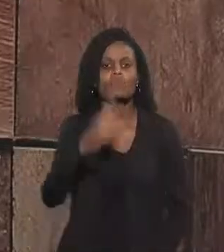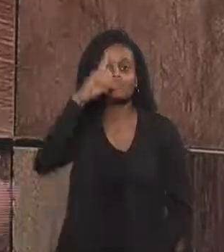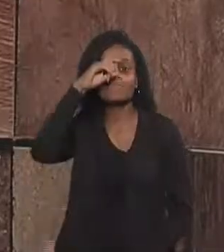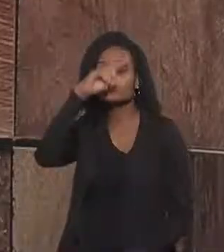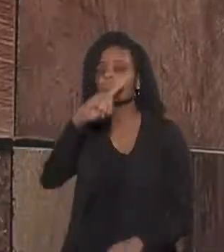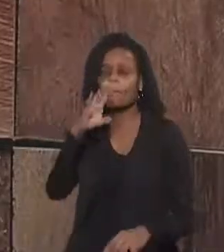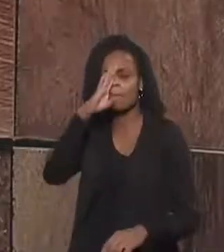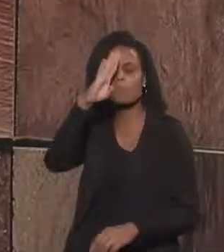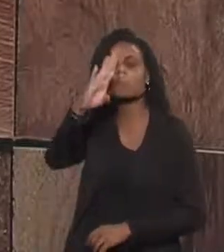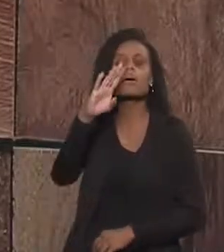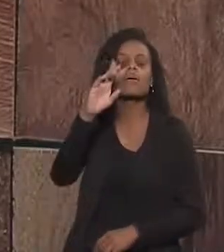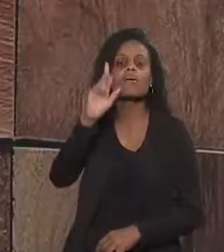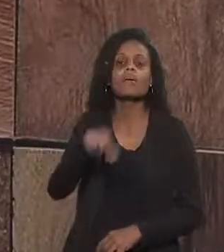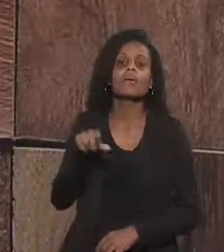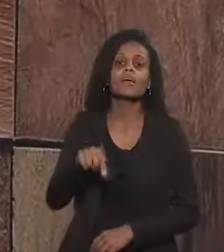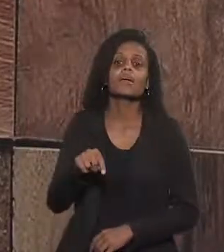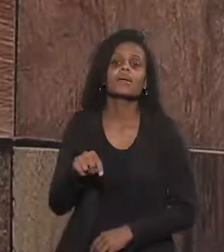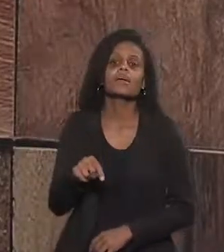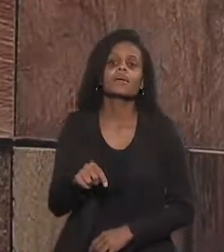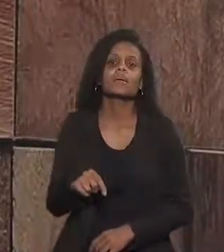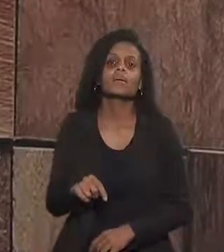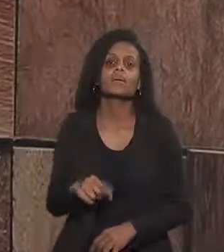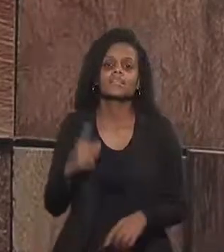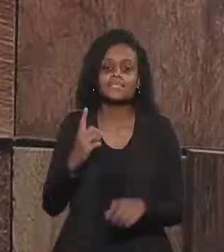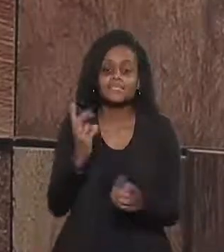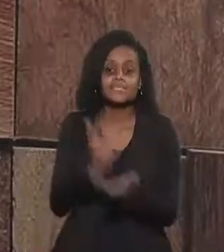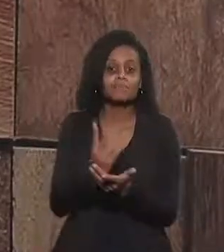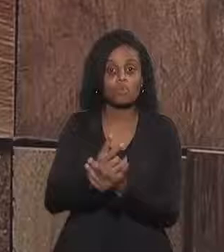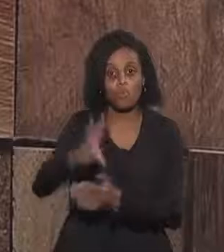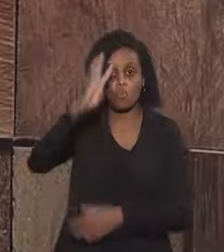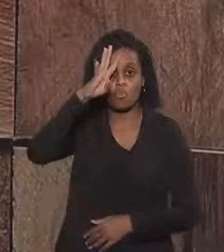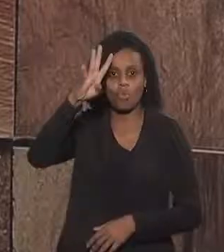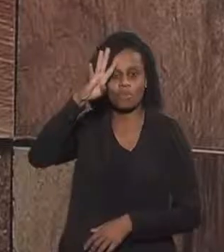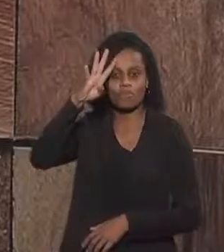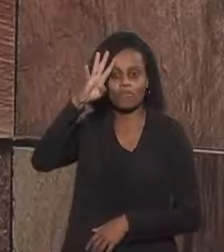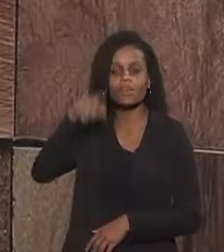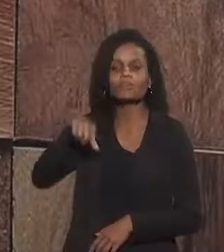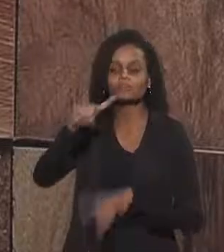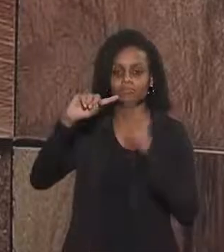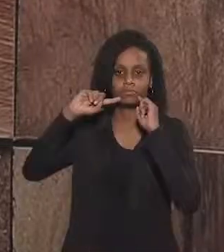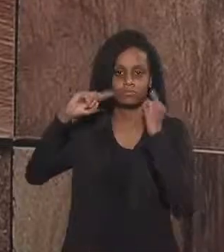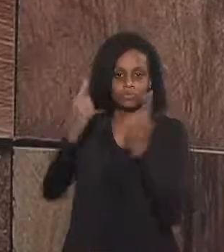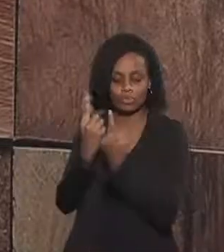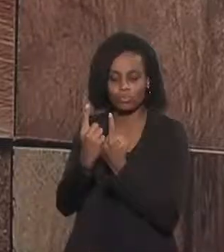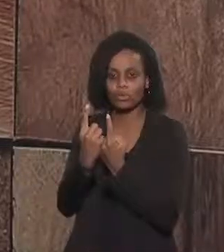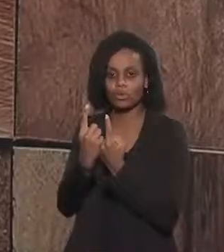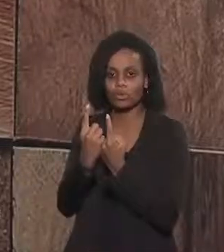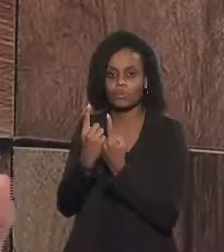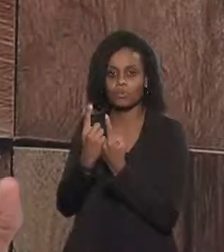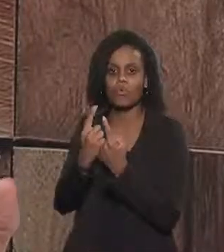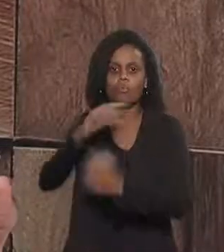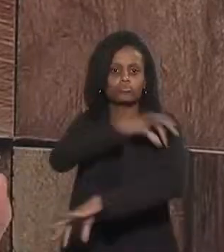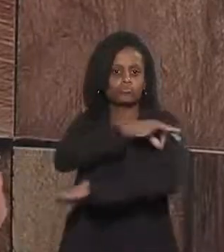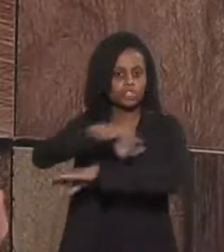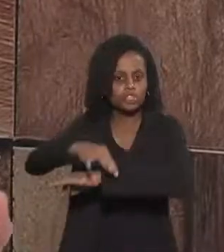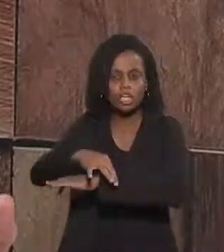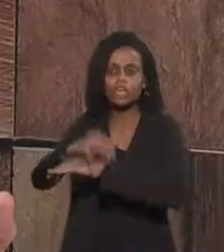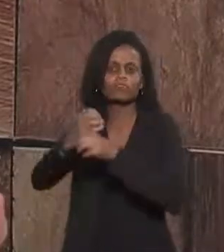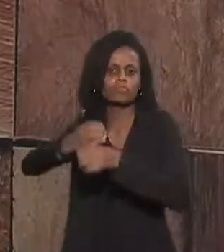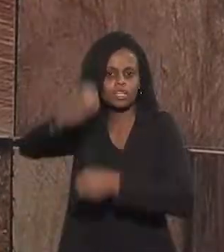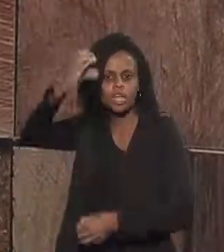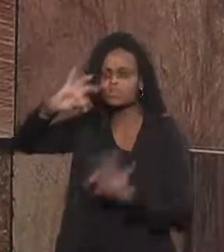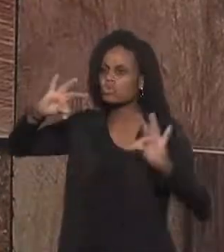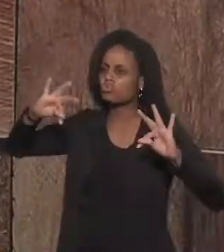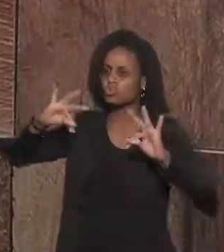maior dificuldade mesmo foi a gente, por exemplo, toda quarta-feira eu estava lá com a reunião com os